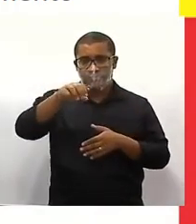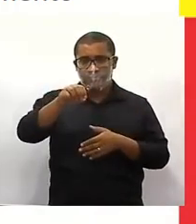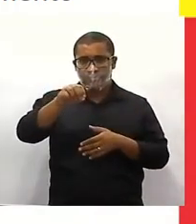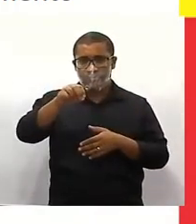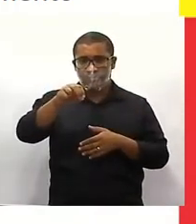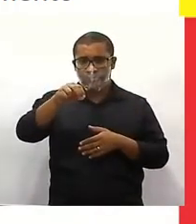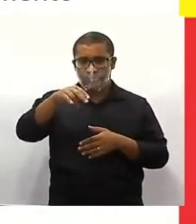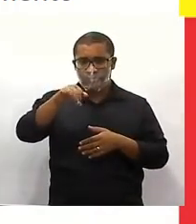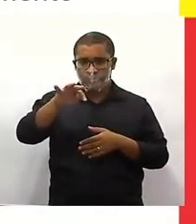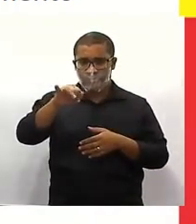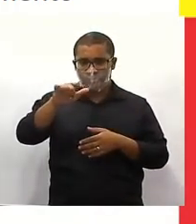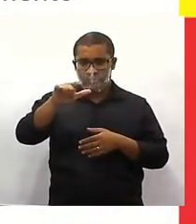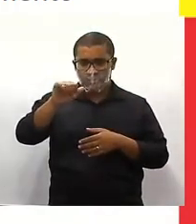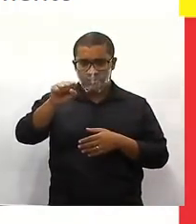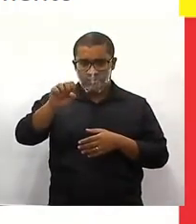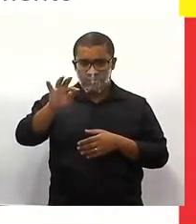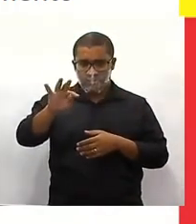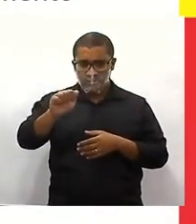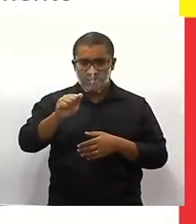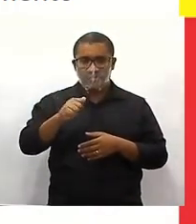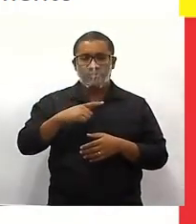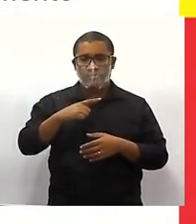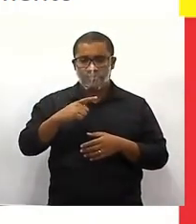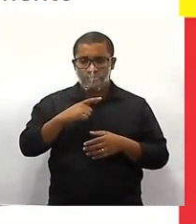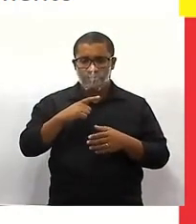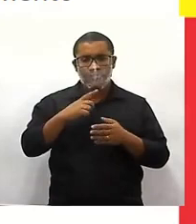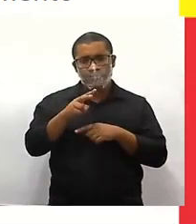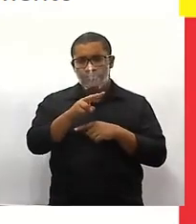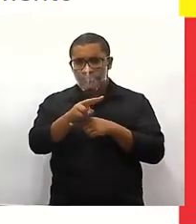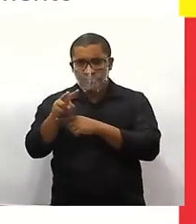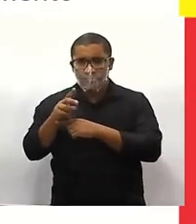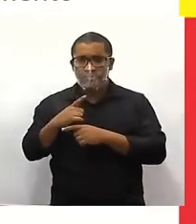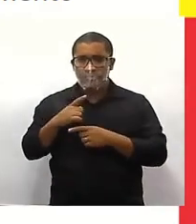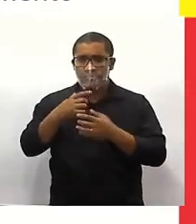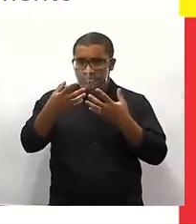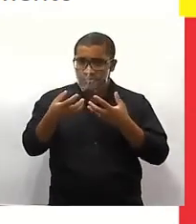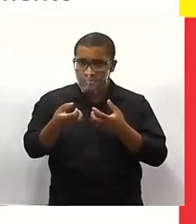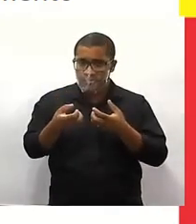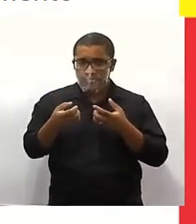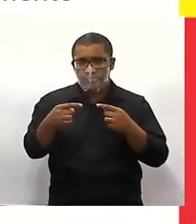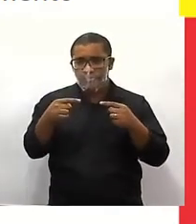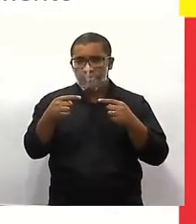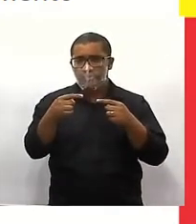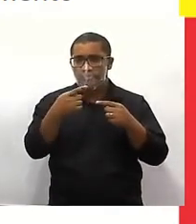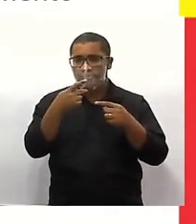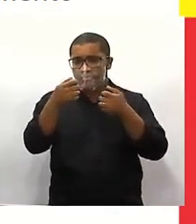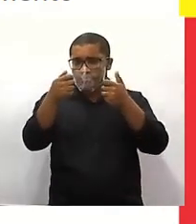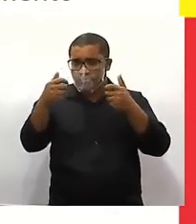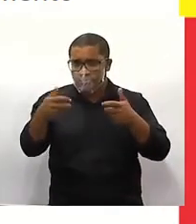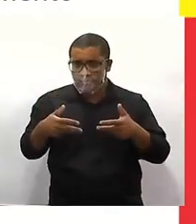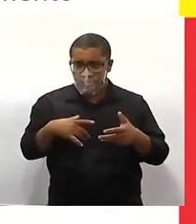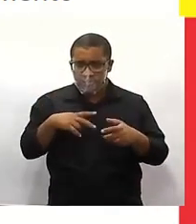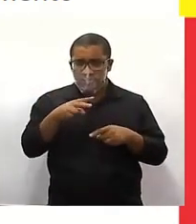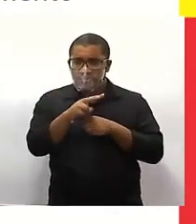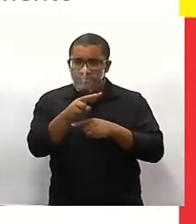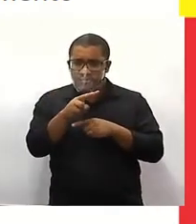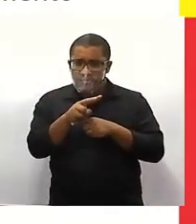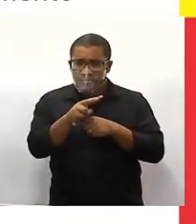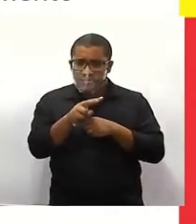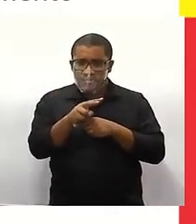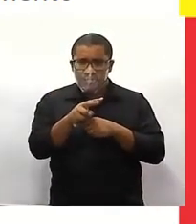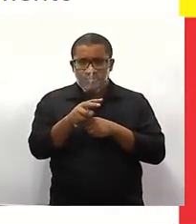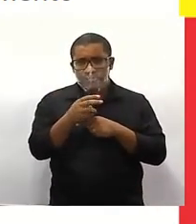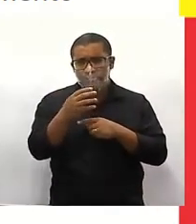defensores afirmam que as condições naturais, especialmente as climáticas, e dentro